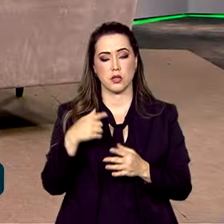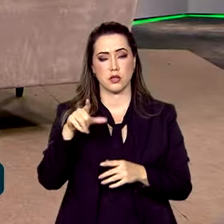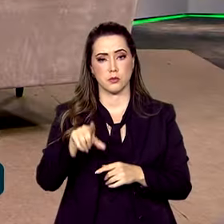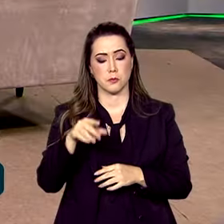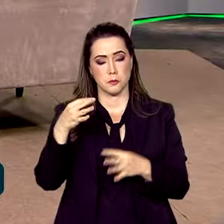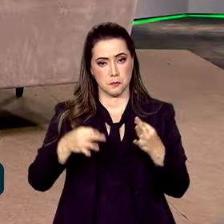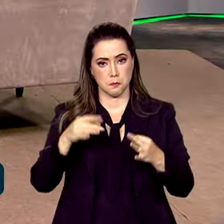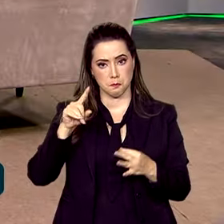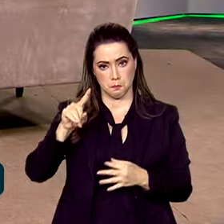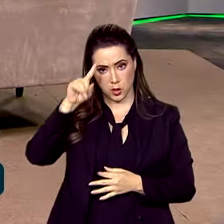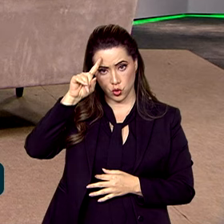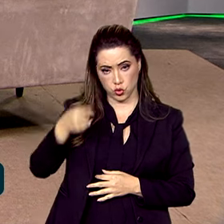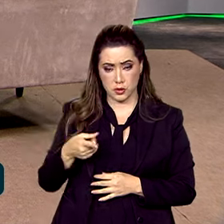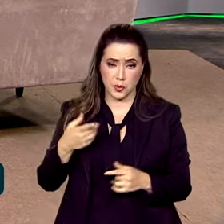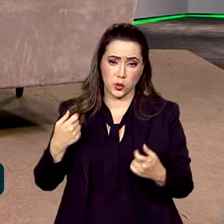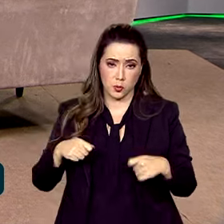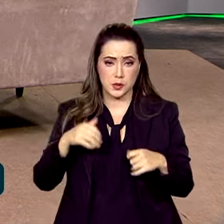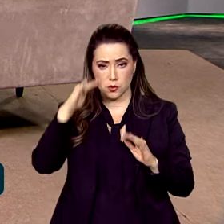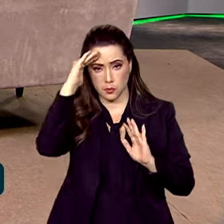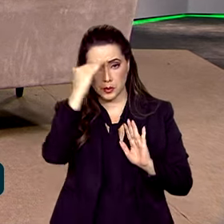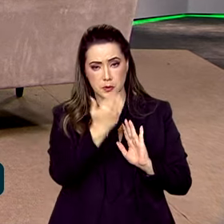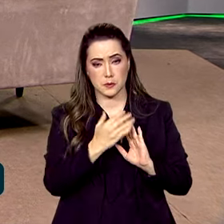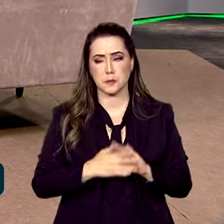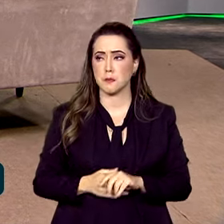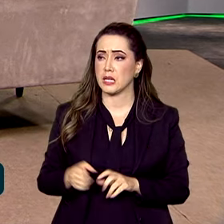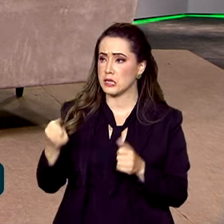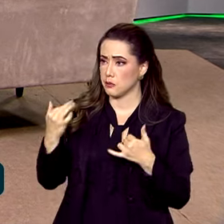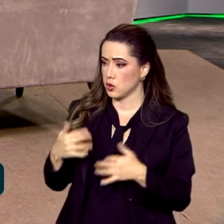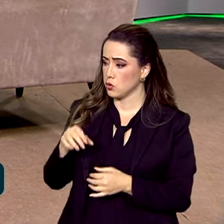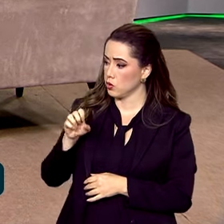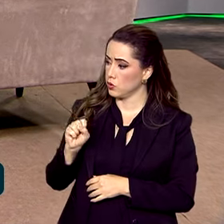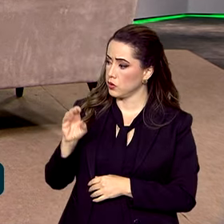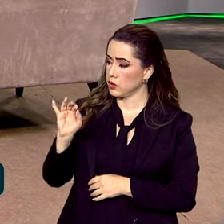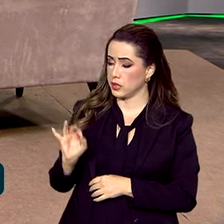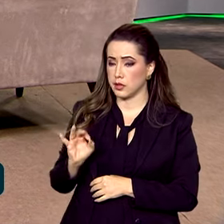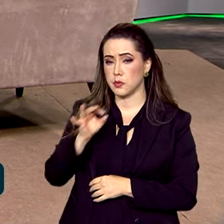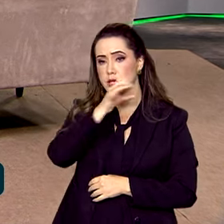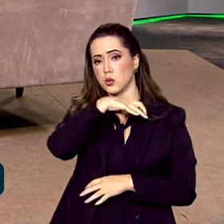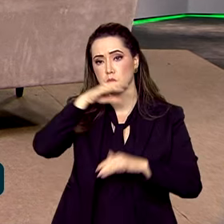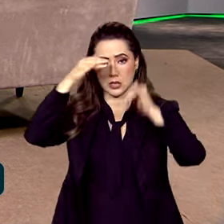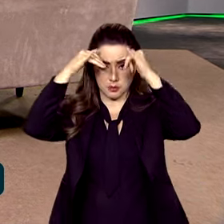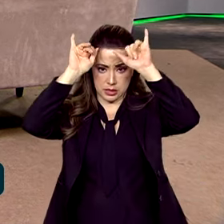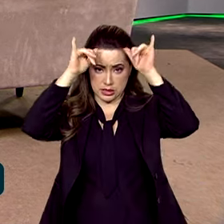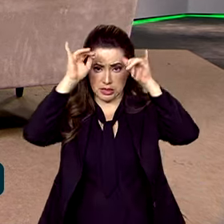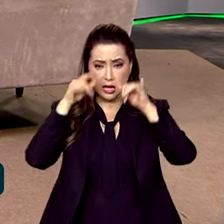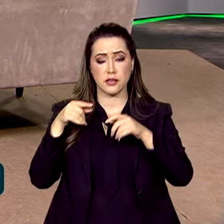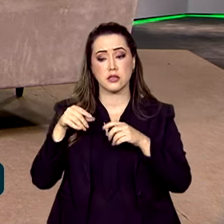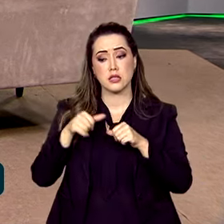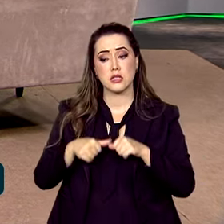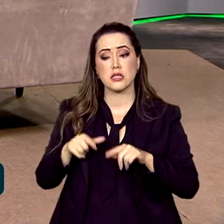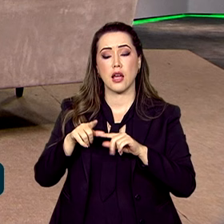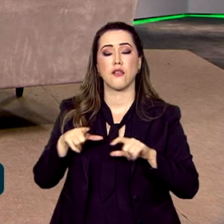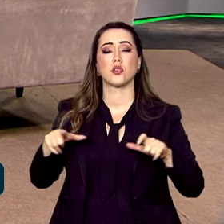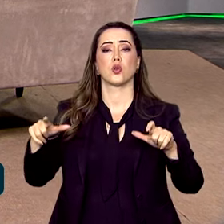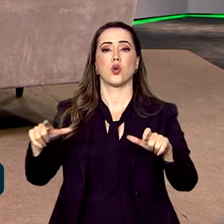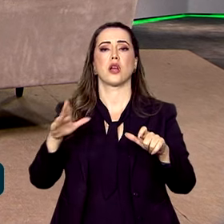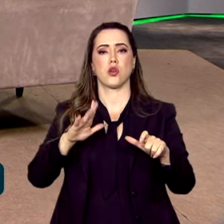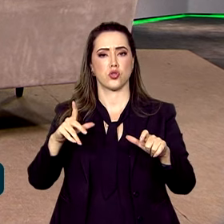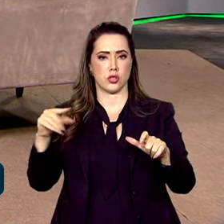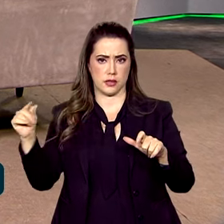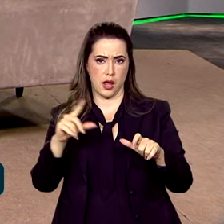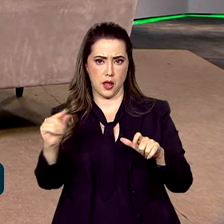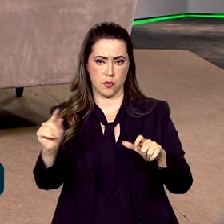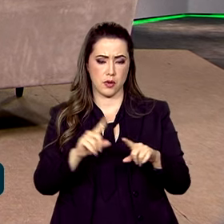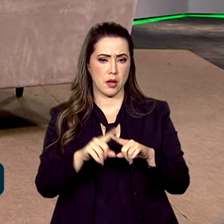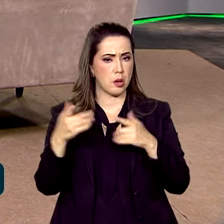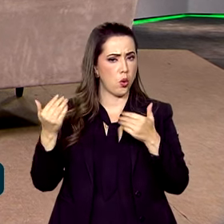senhora falou, né, mais ou menos 80% do gado que ocupava irregularmente esses territórios já foi removido.